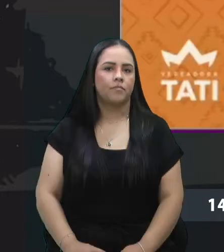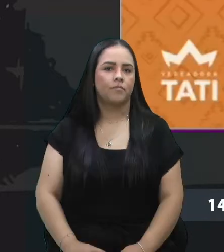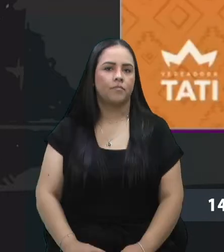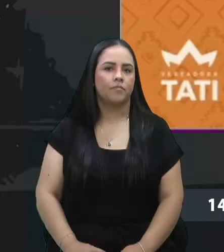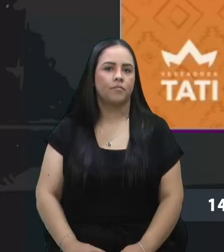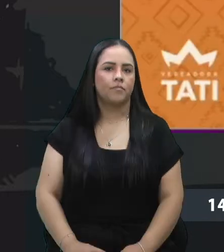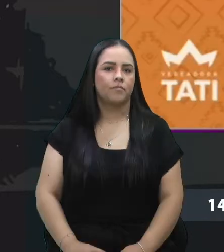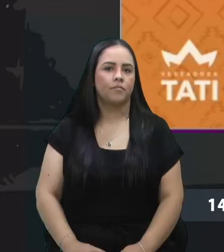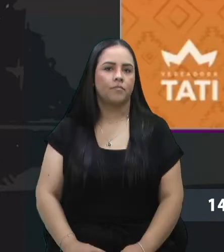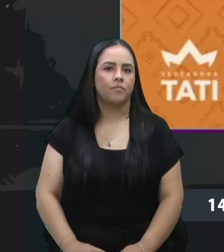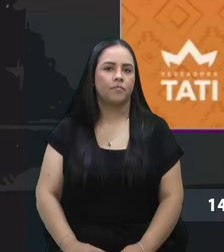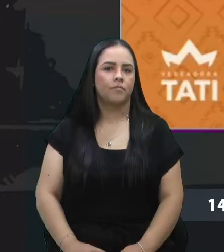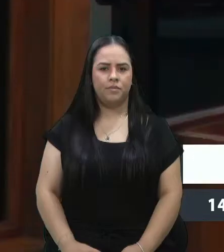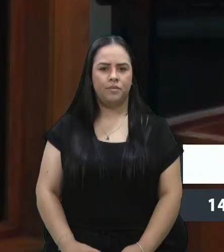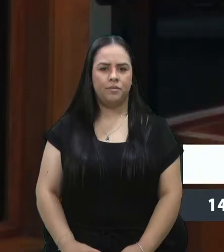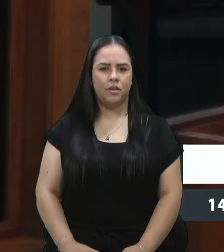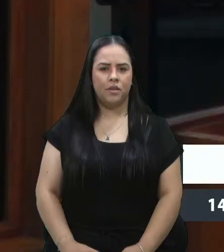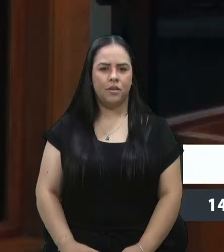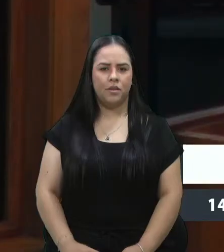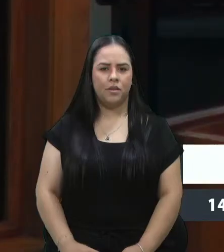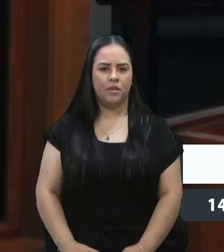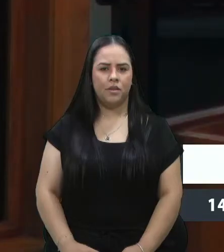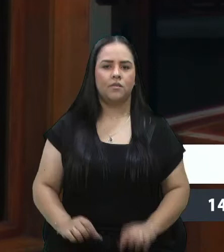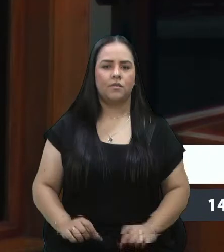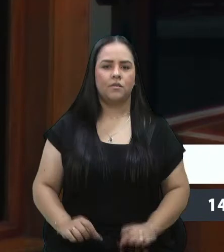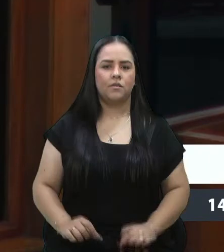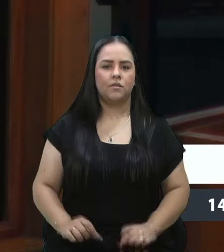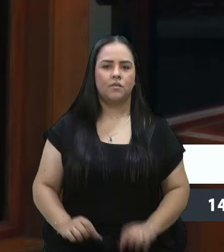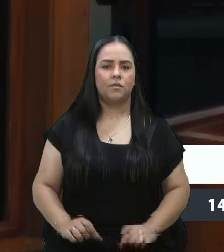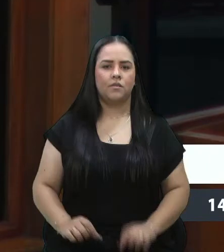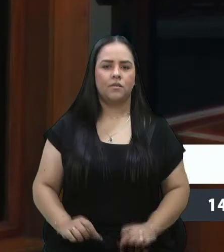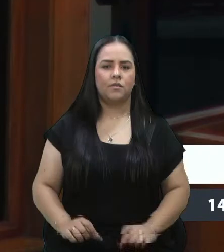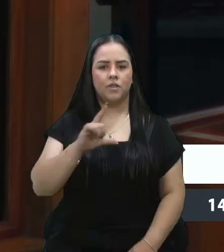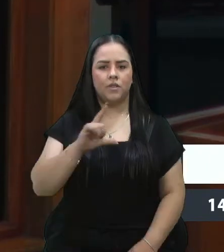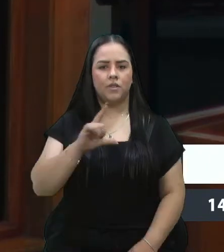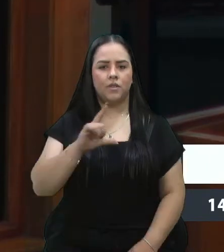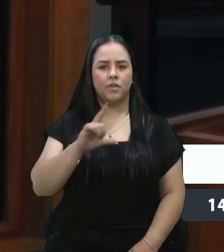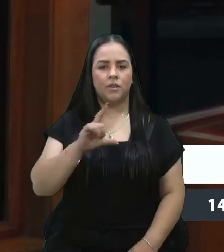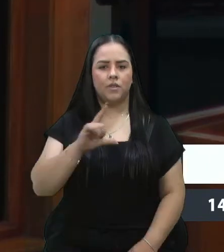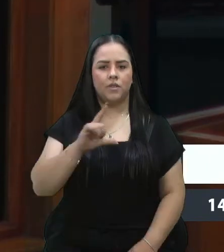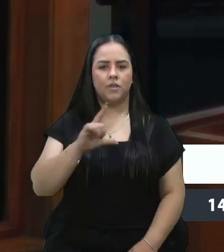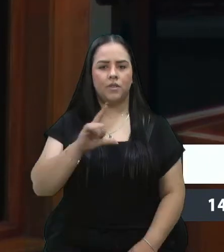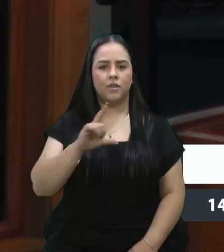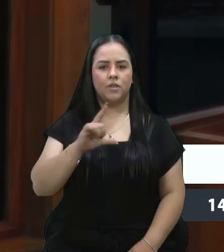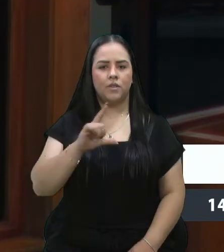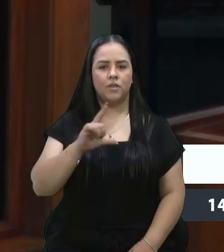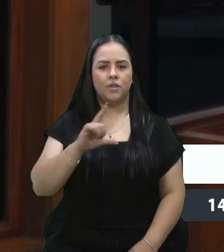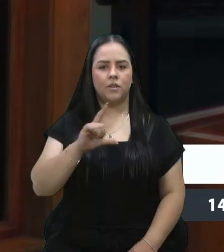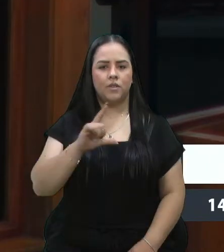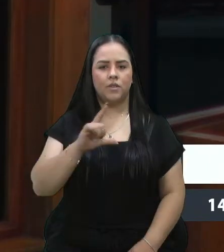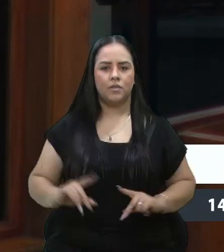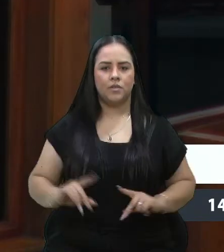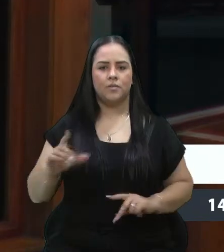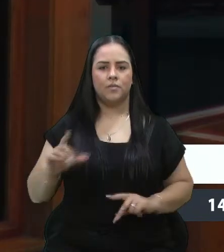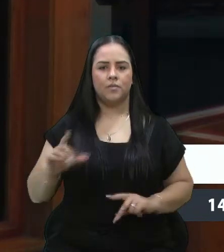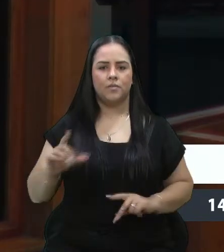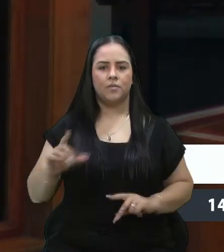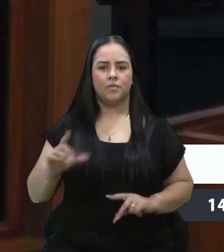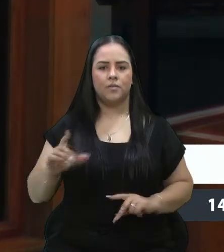salientar que, ao longo desse período, e muitas pessoas devem se recordar de um incêndio que ocorreu em Nova York,